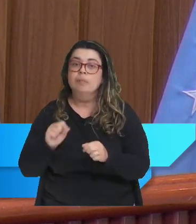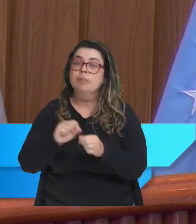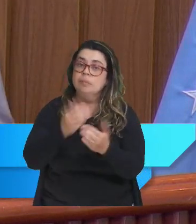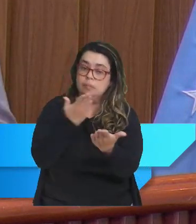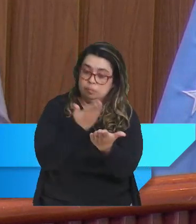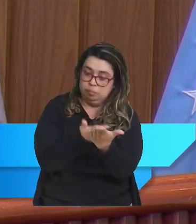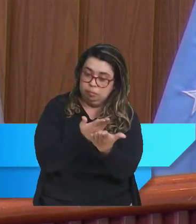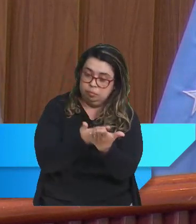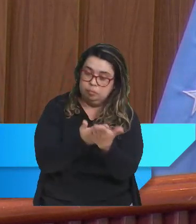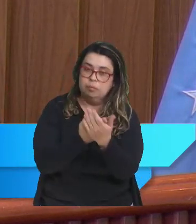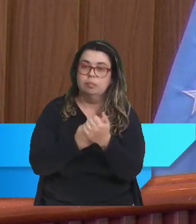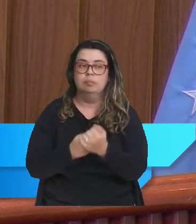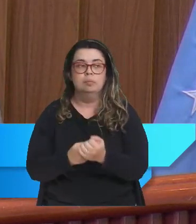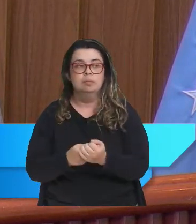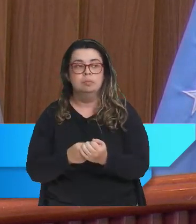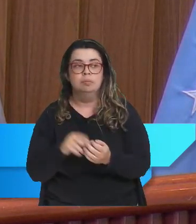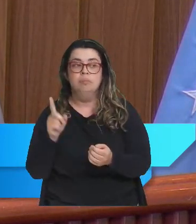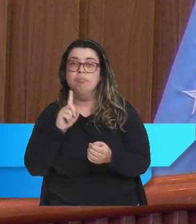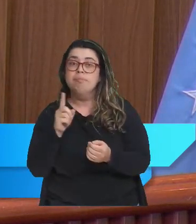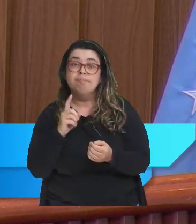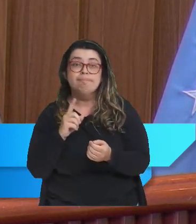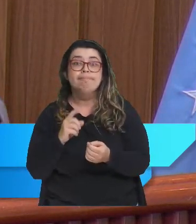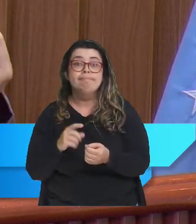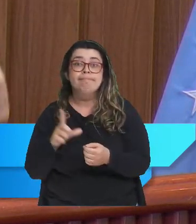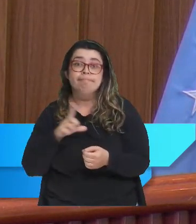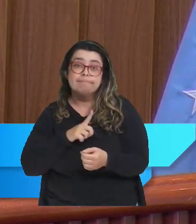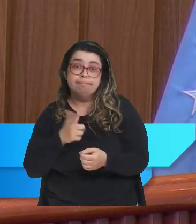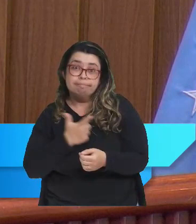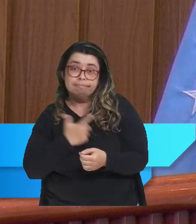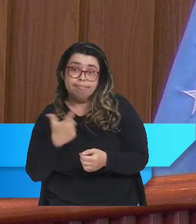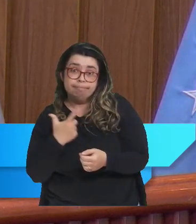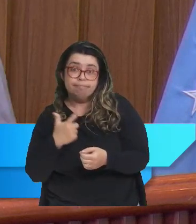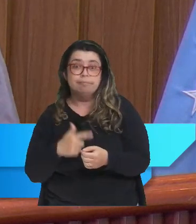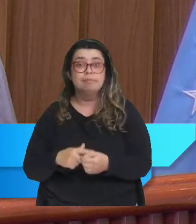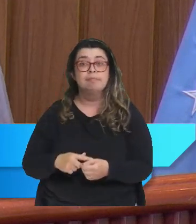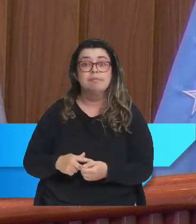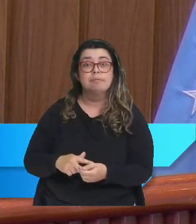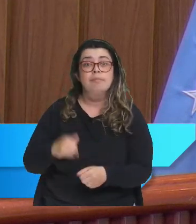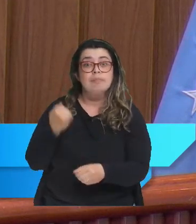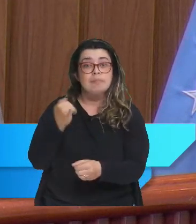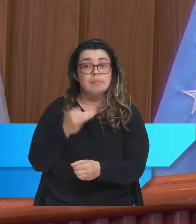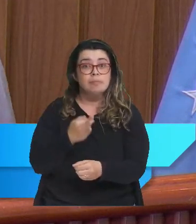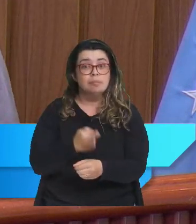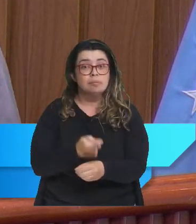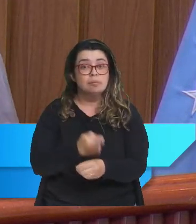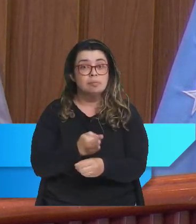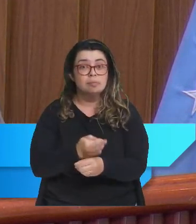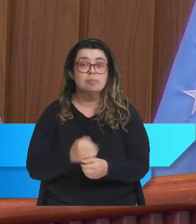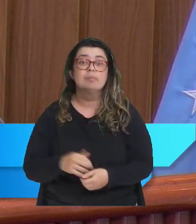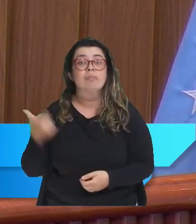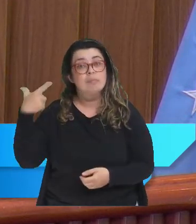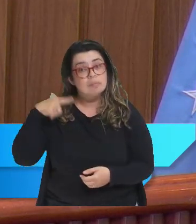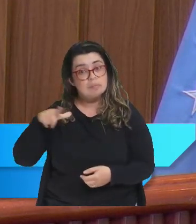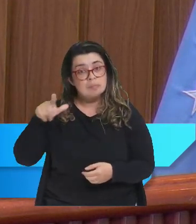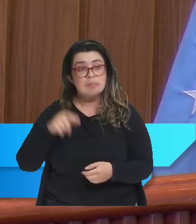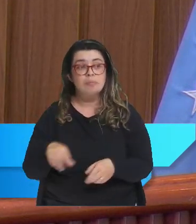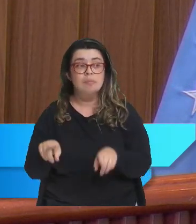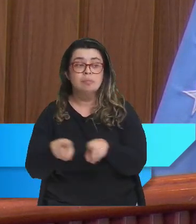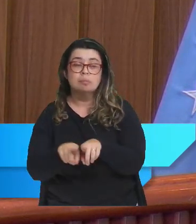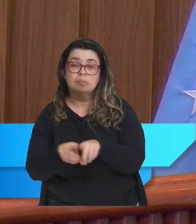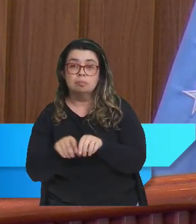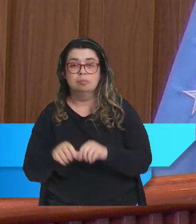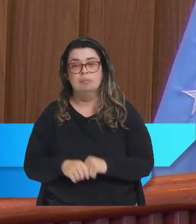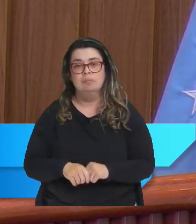cessou, não recebeu férias, isso significa que ele continua ativo na prefeitura. Dessa forma, se